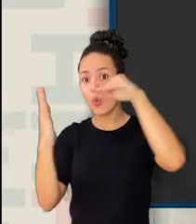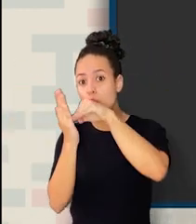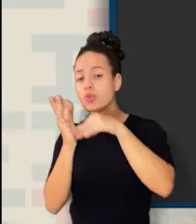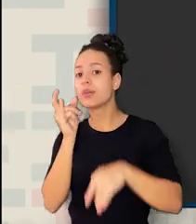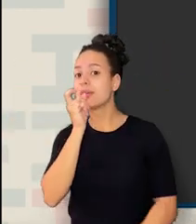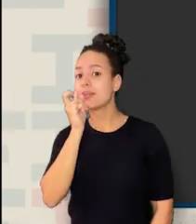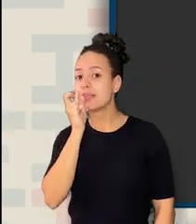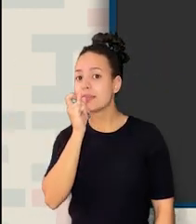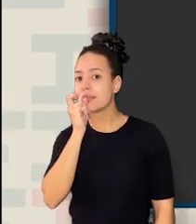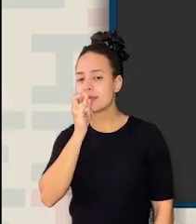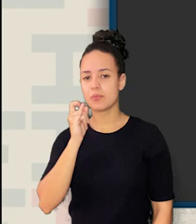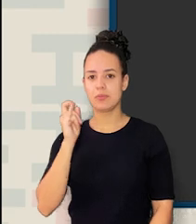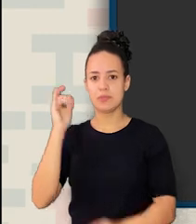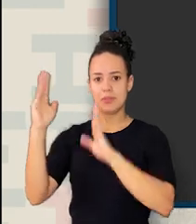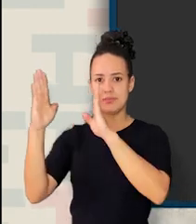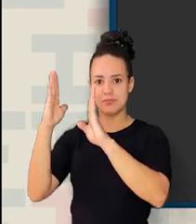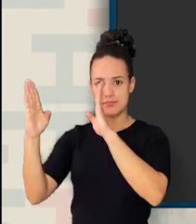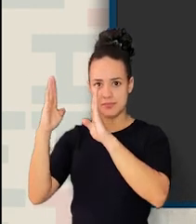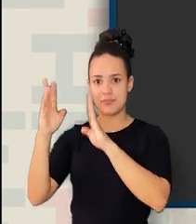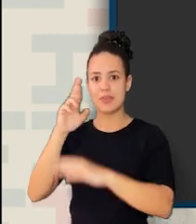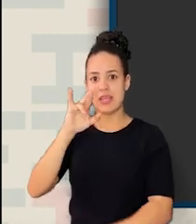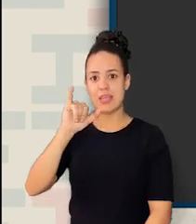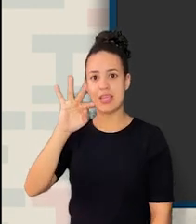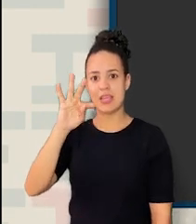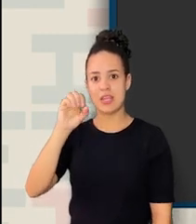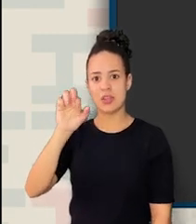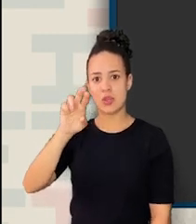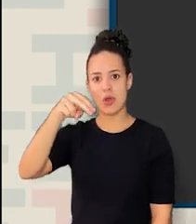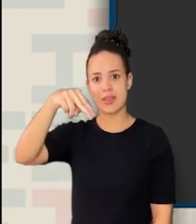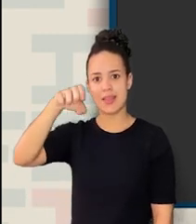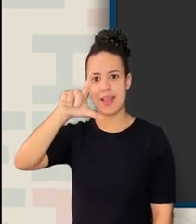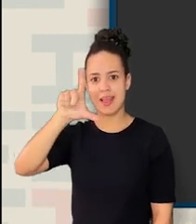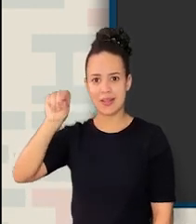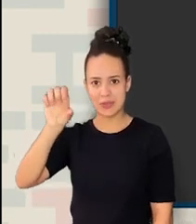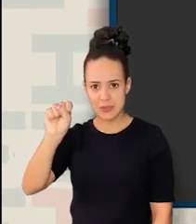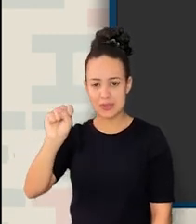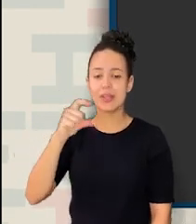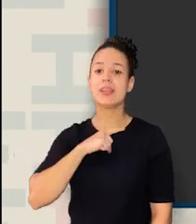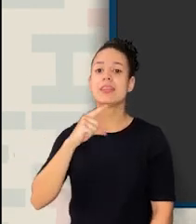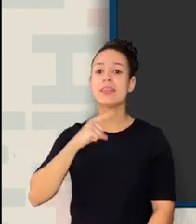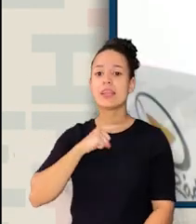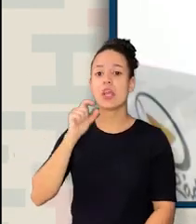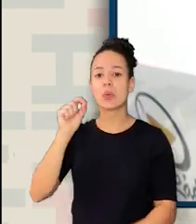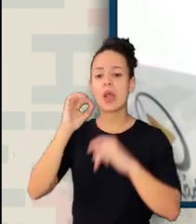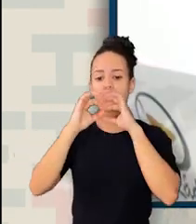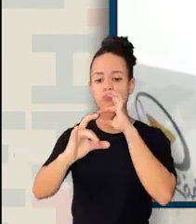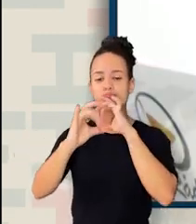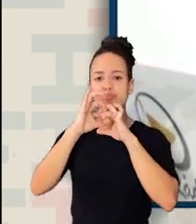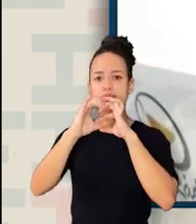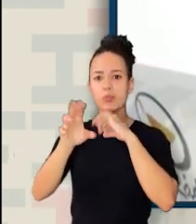entre os ritornelos, né? Que nós temos aí uma sequência de acordes em tercinas.